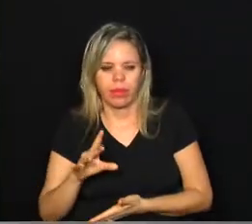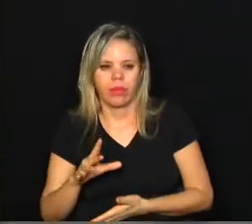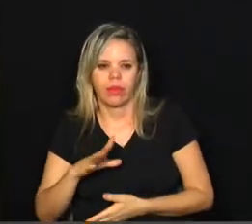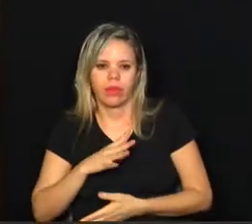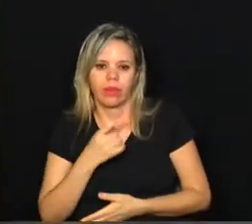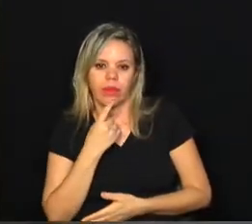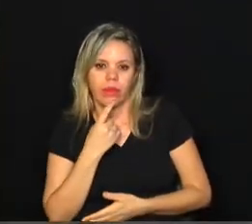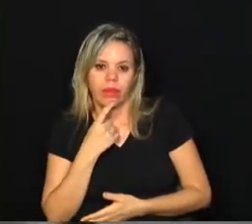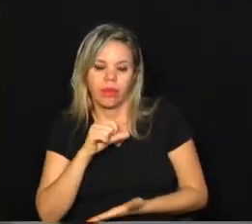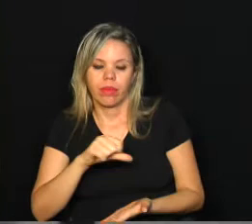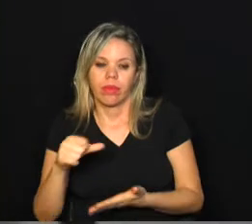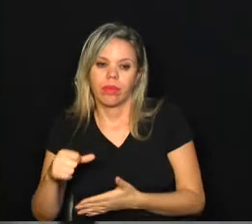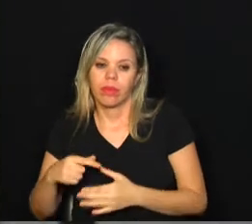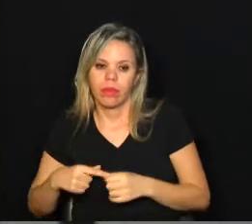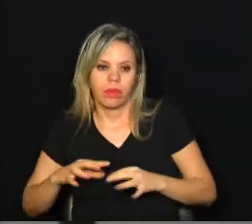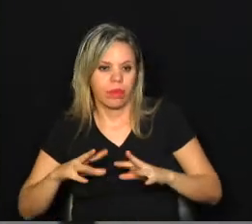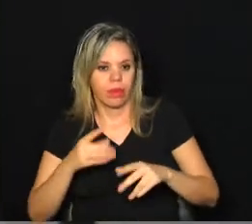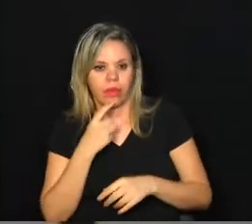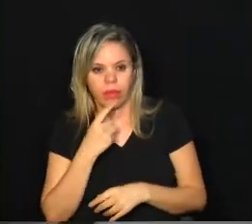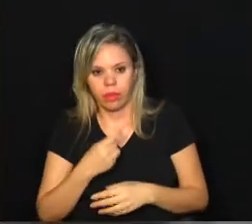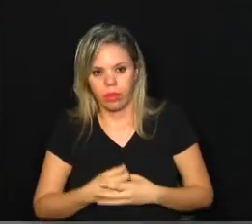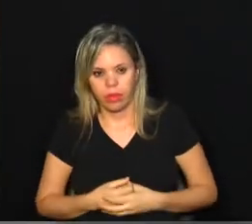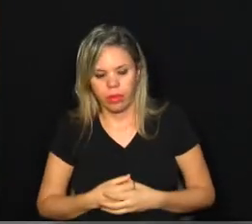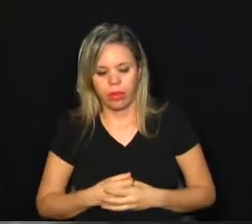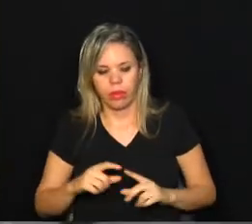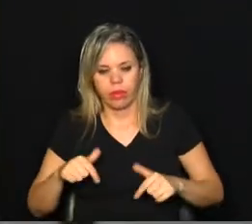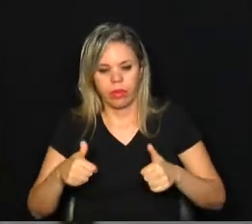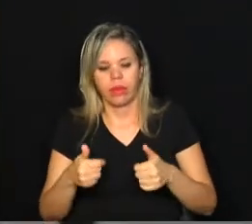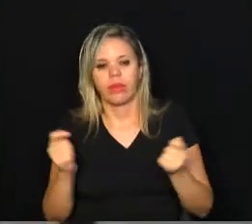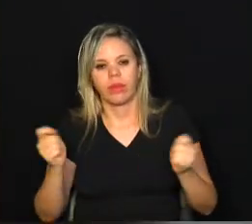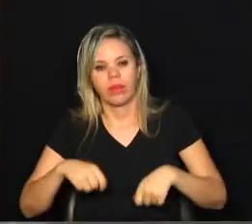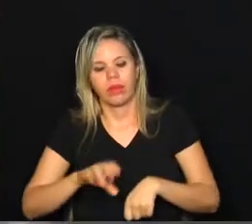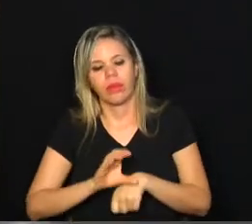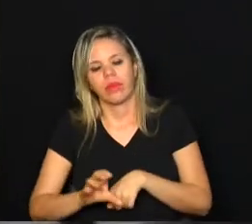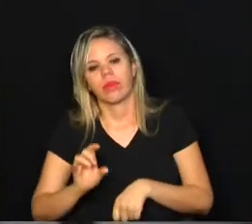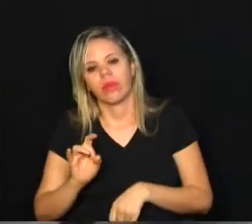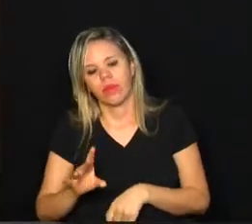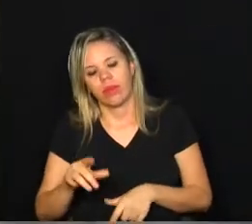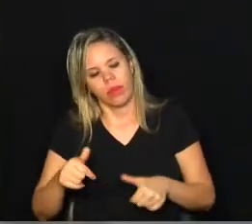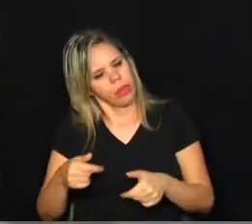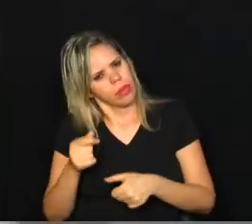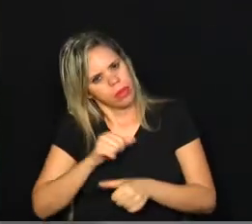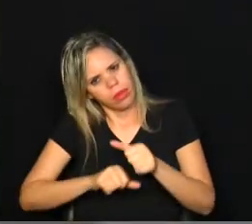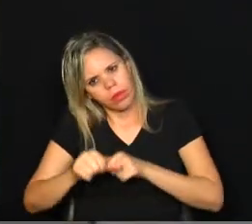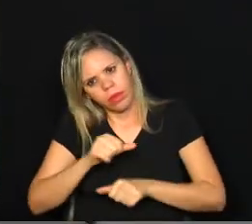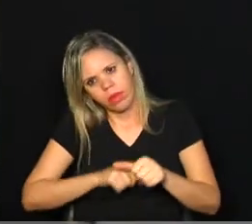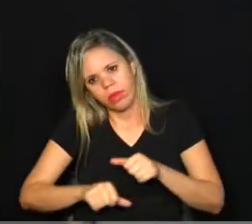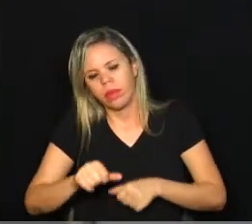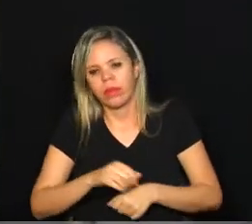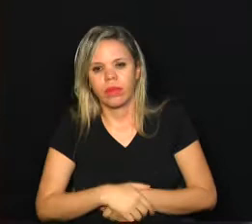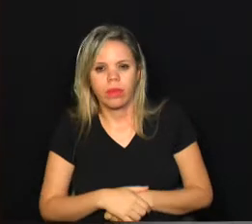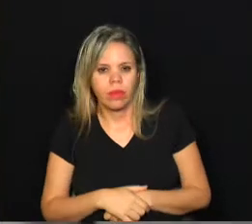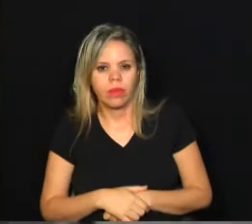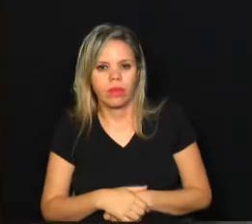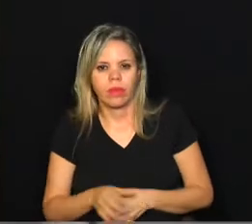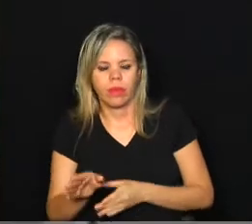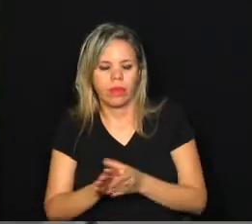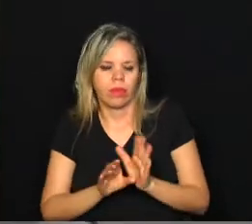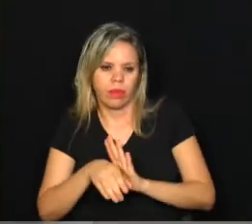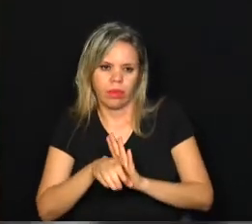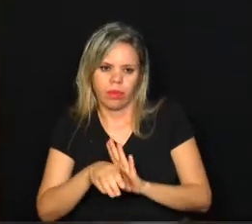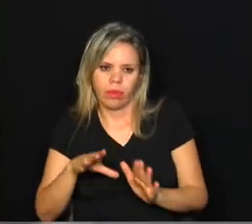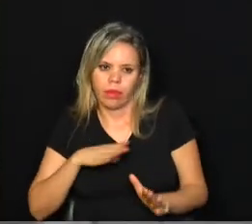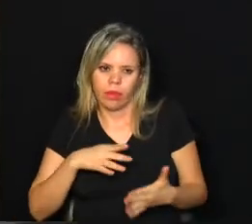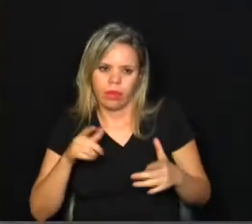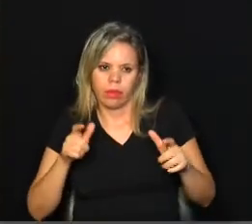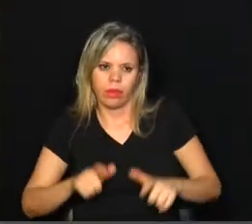Campinas, mas a região metropolitana de Campinas, nas ações de capacitação, nas ações de transformação do conceito da cidade como